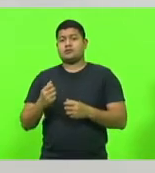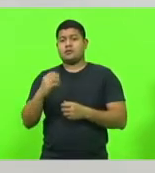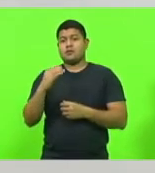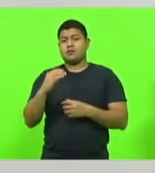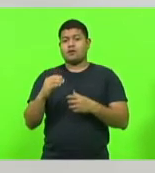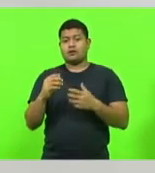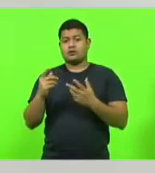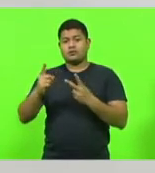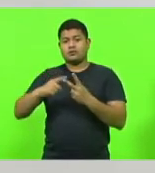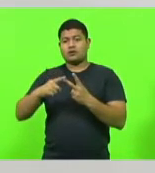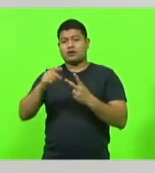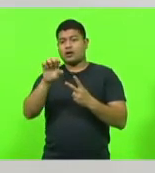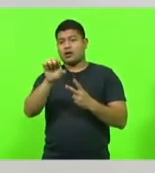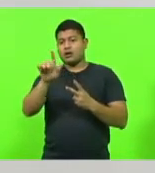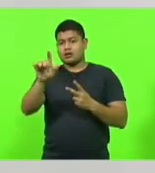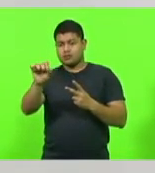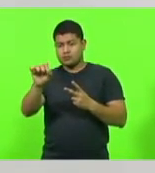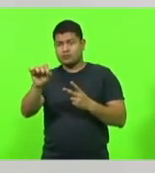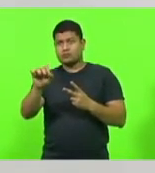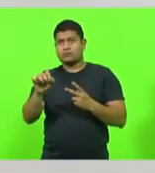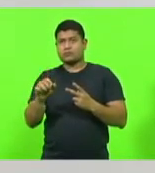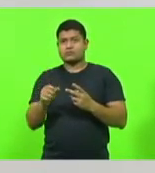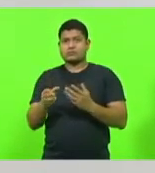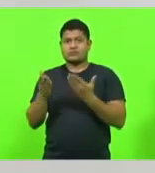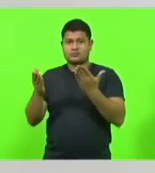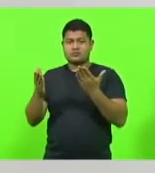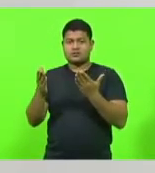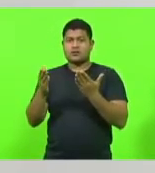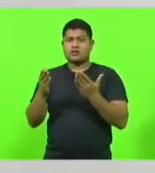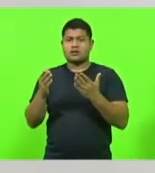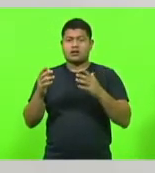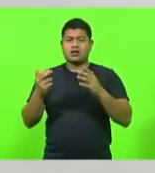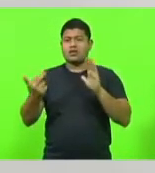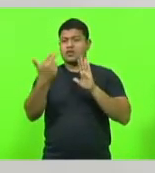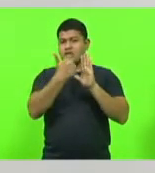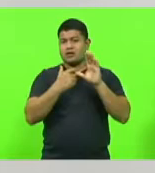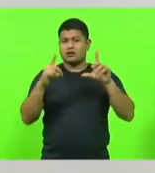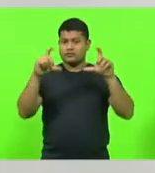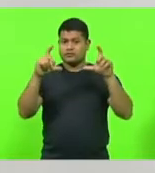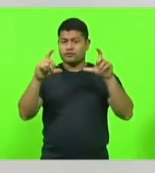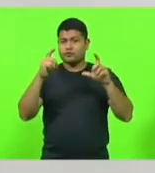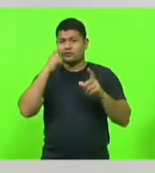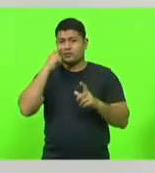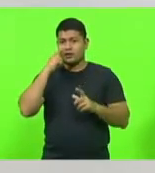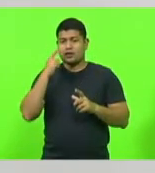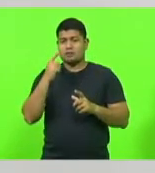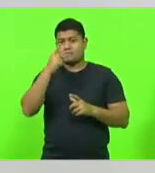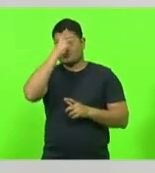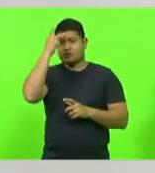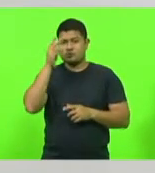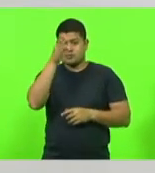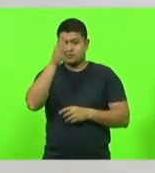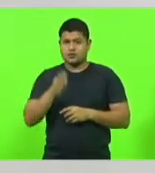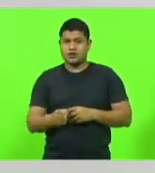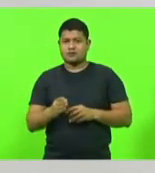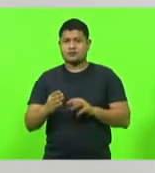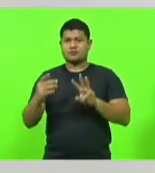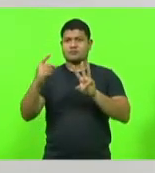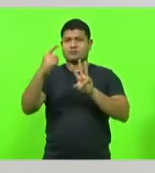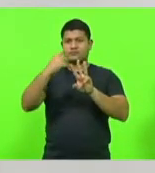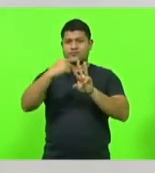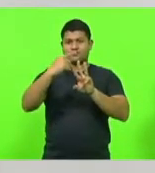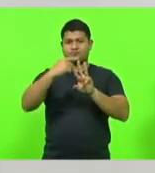Silva, que é a pessoa que está no meio, segurando o motor azul. E,